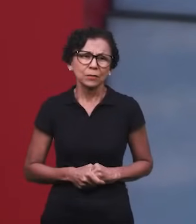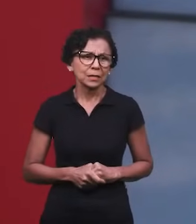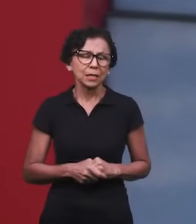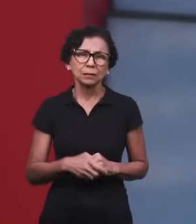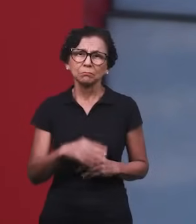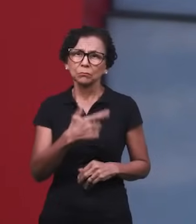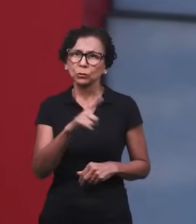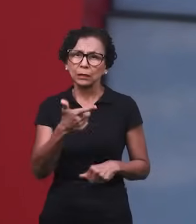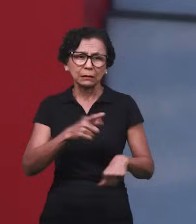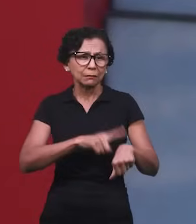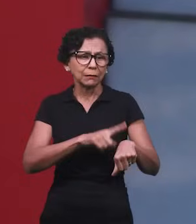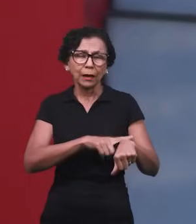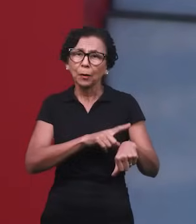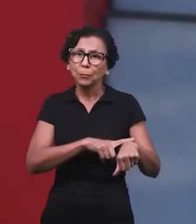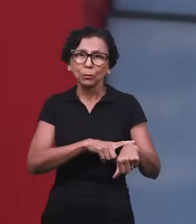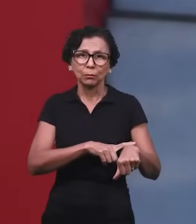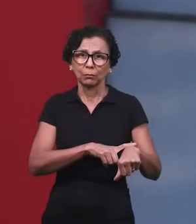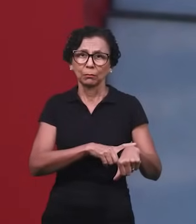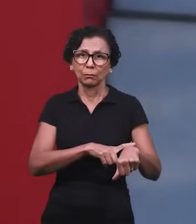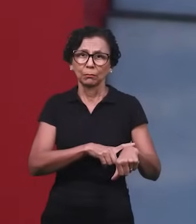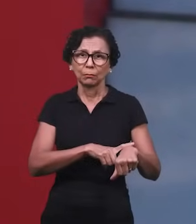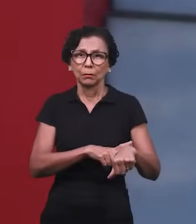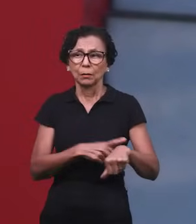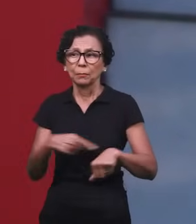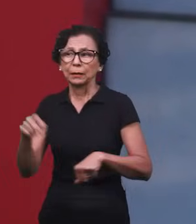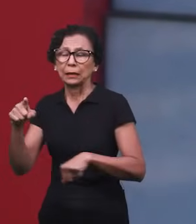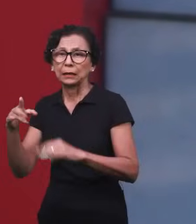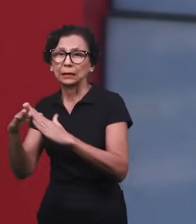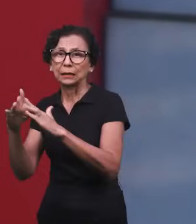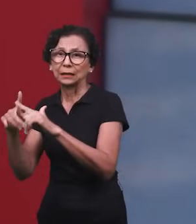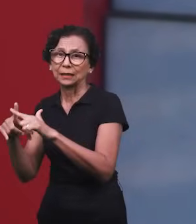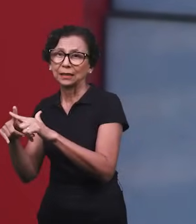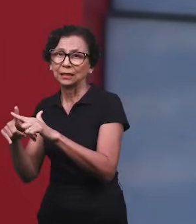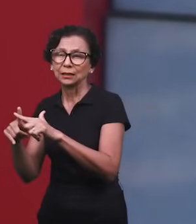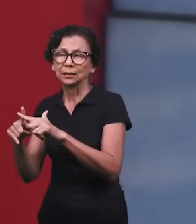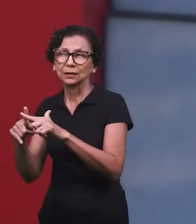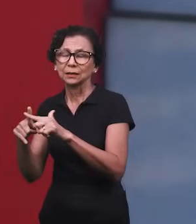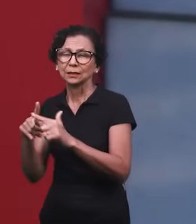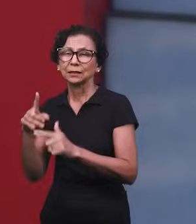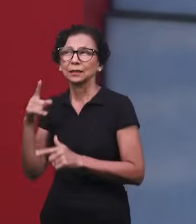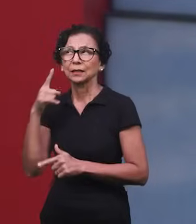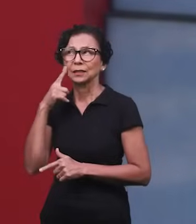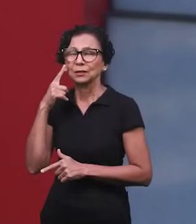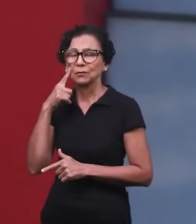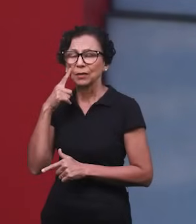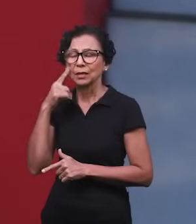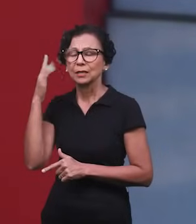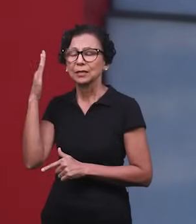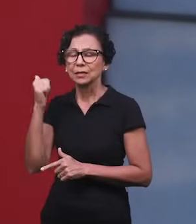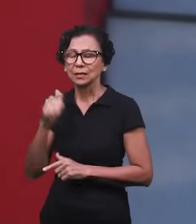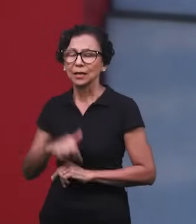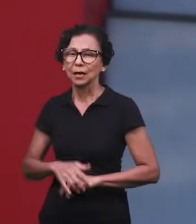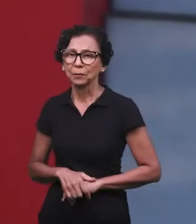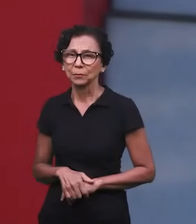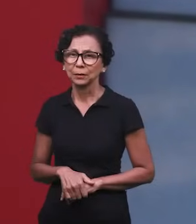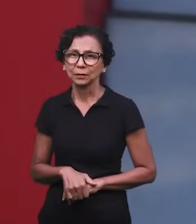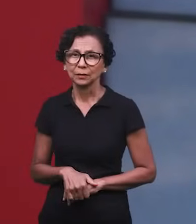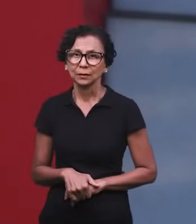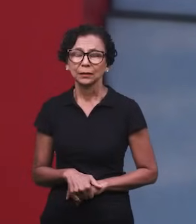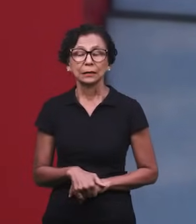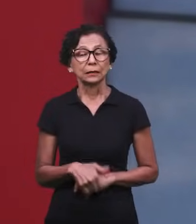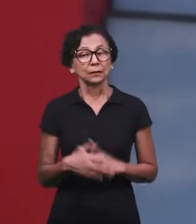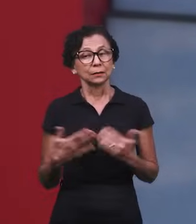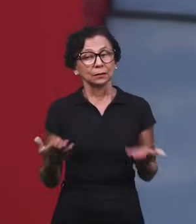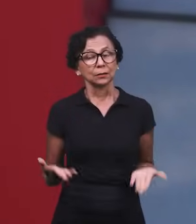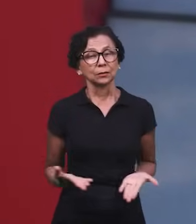coisas. Agora, naquilo que você pode fazer para Deus, você tem que ter fé suficiente para dedicar a